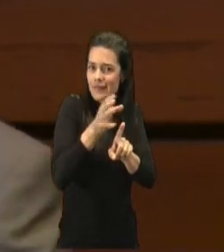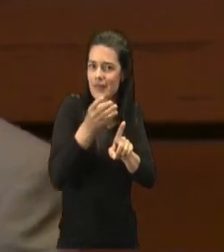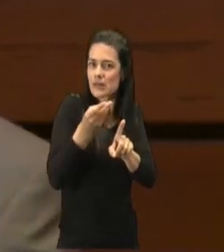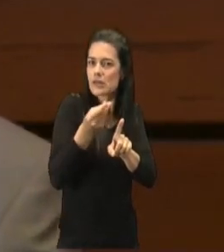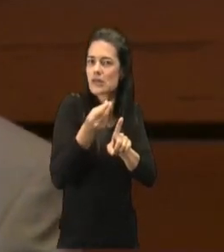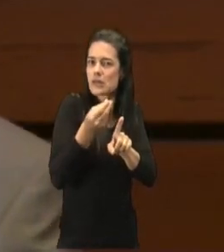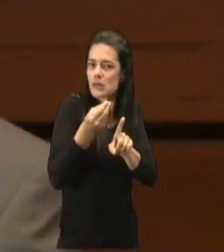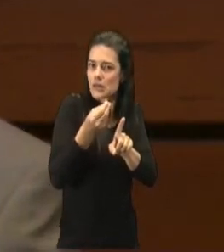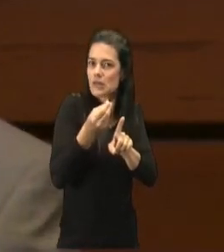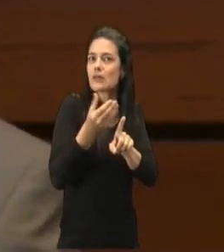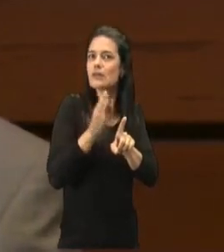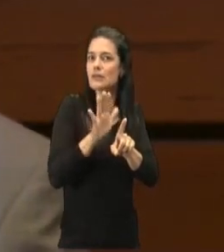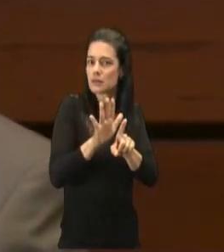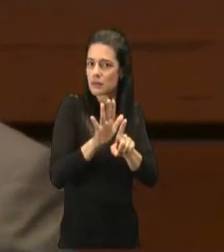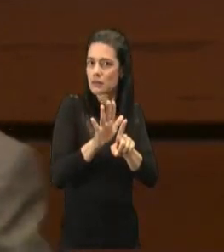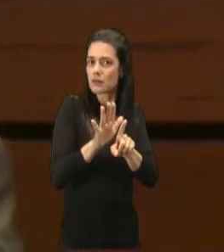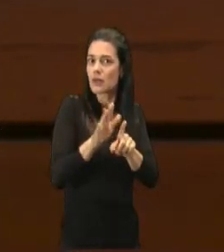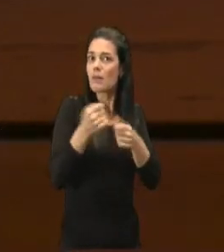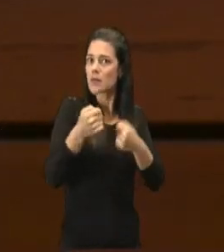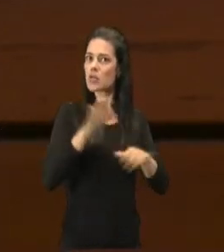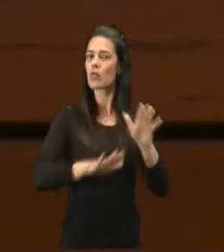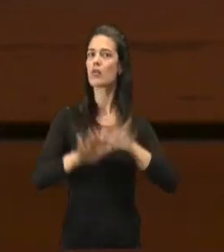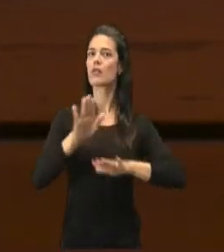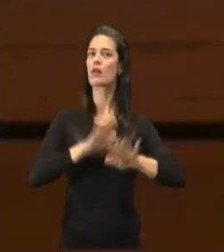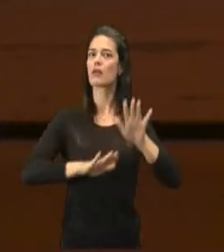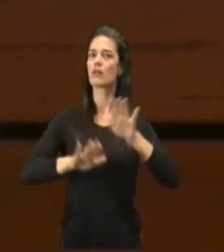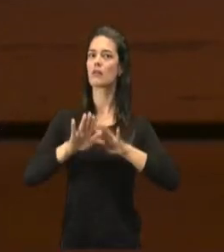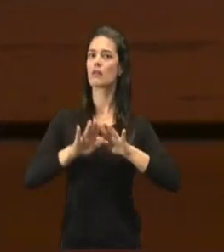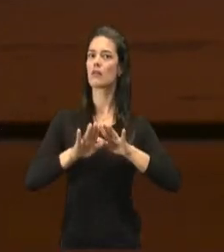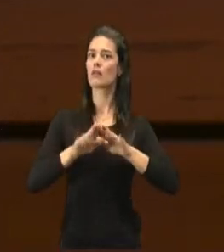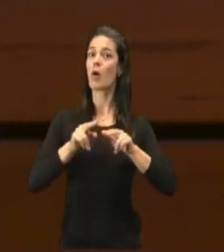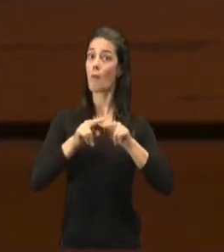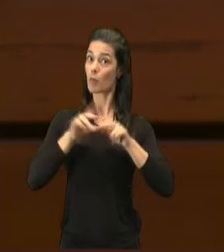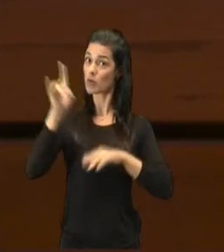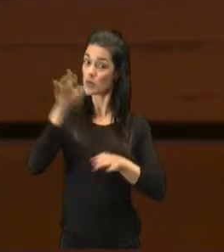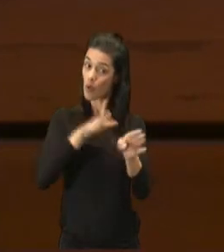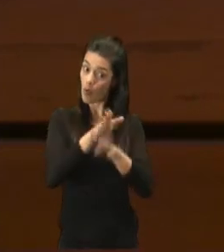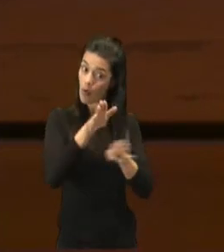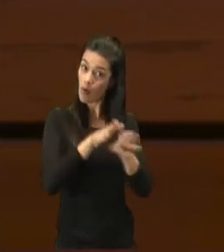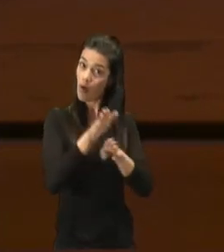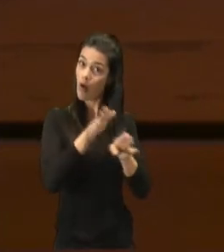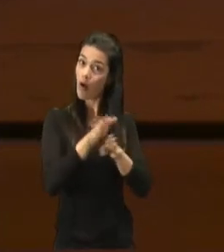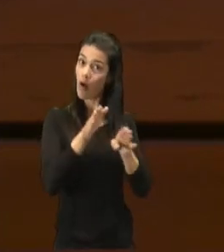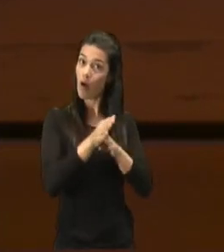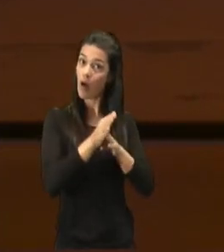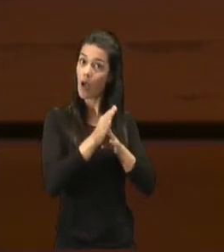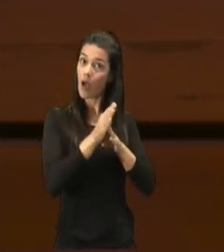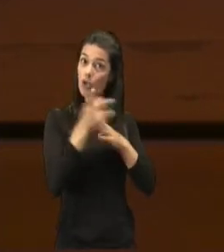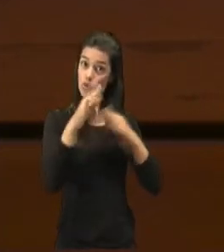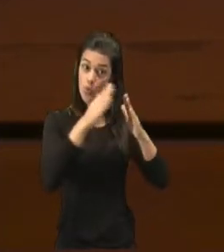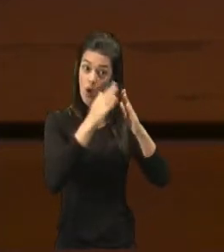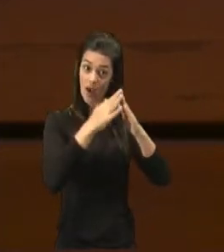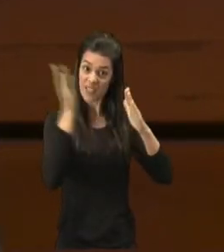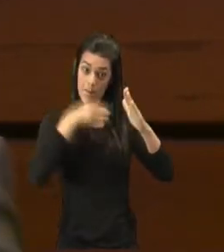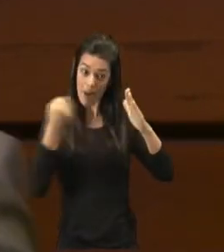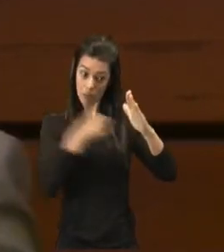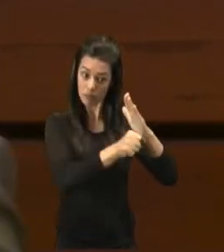não permita. Eu poderia aqui, inclusive, falar ainda nesse ponto a respeito do princípio da